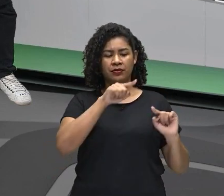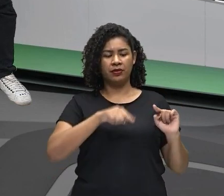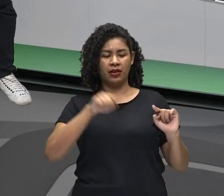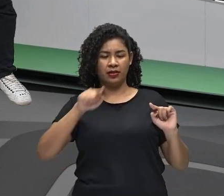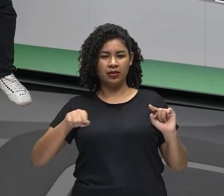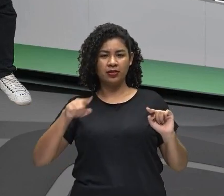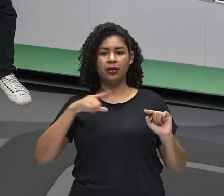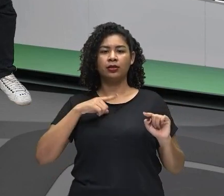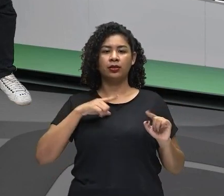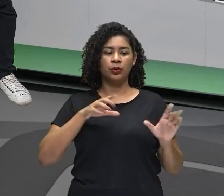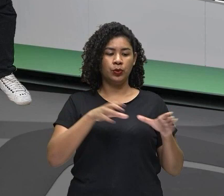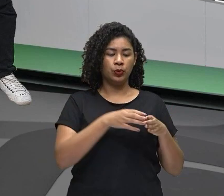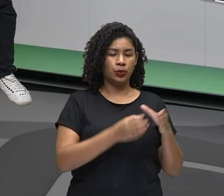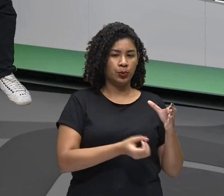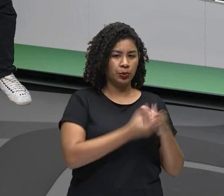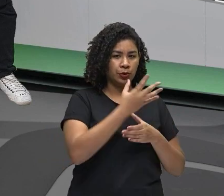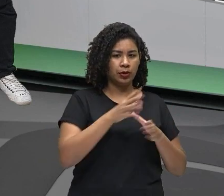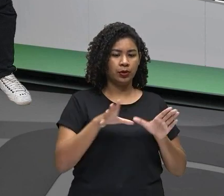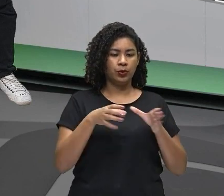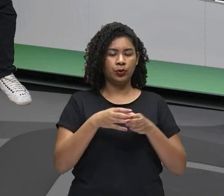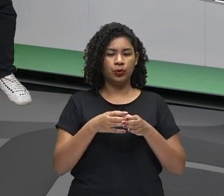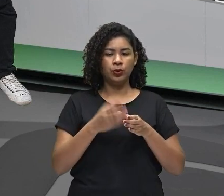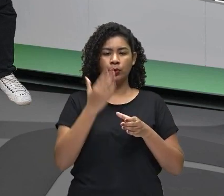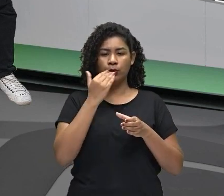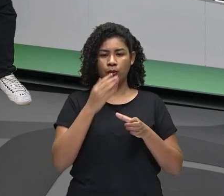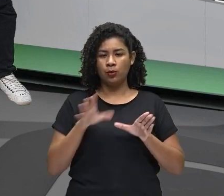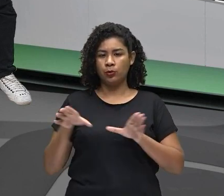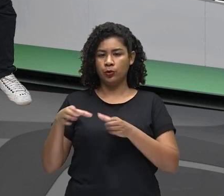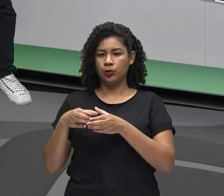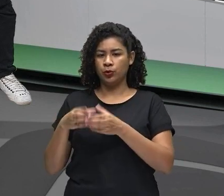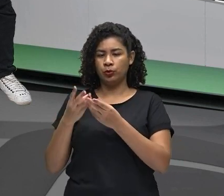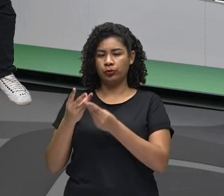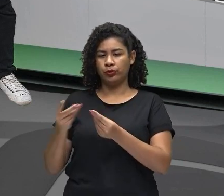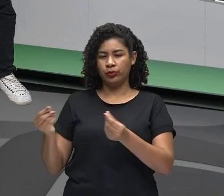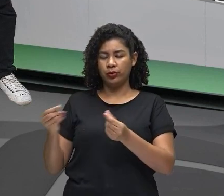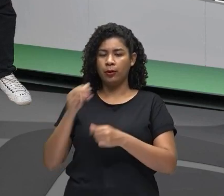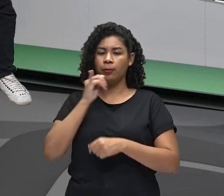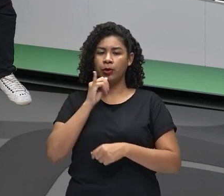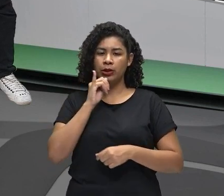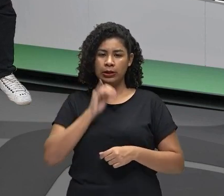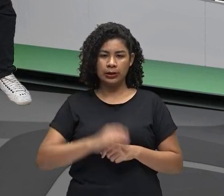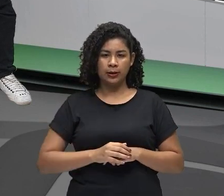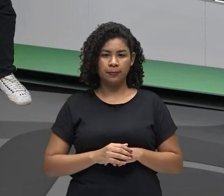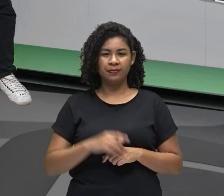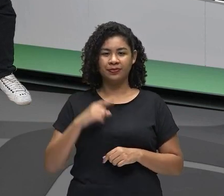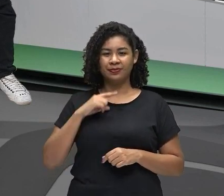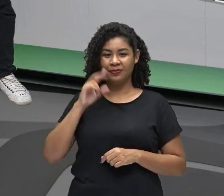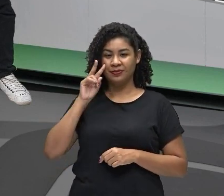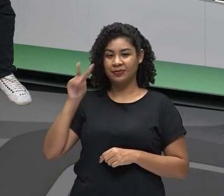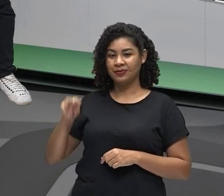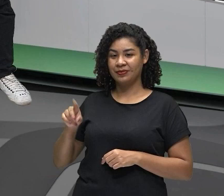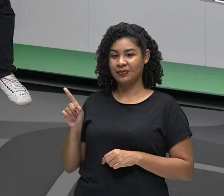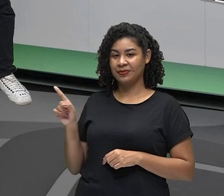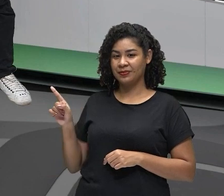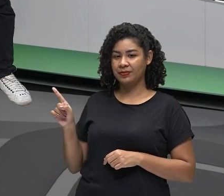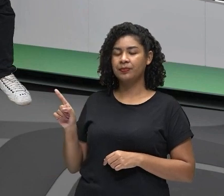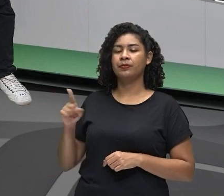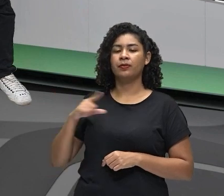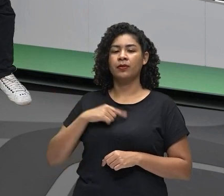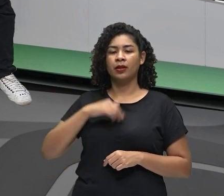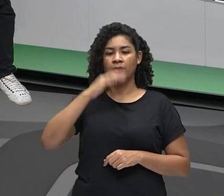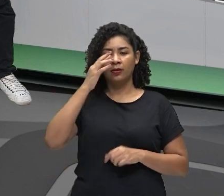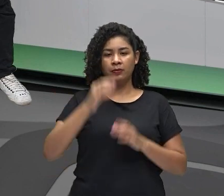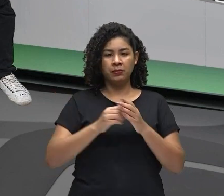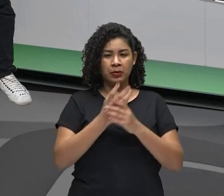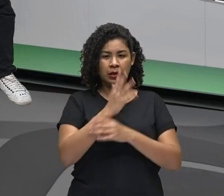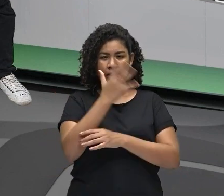os produtores, os consumidores e os decompositores. Exemplo de teia, a gente tem aqui embaixo, ó, as plantas servindo de alimento ali